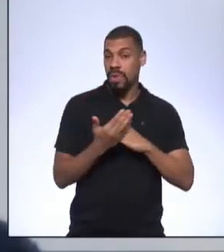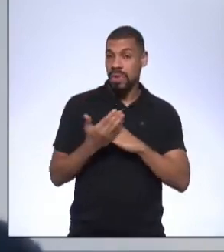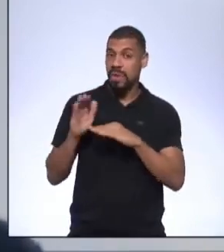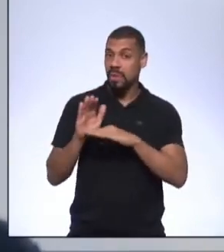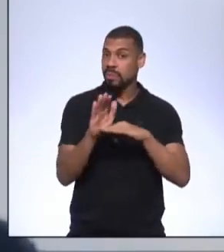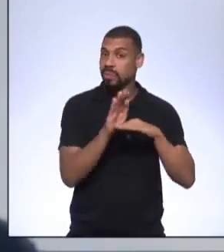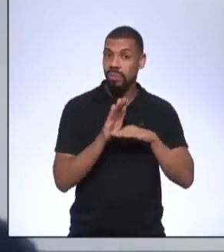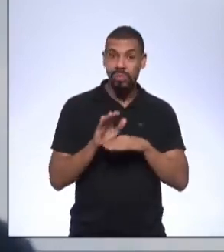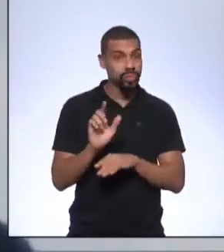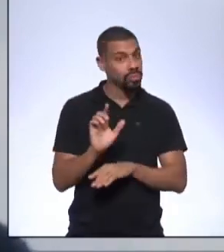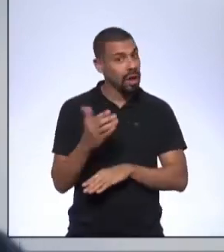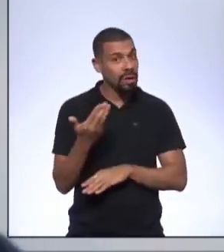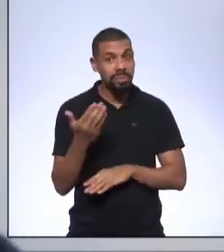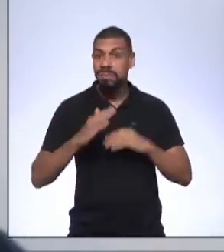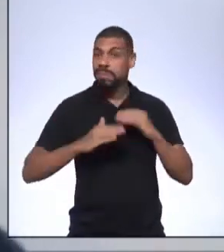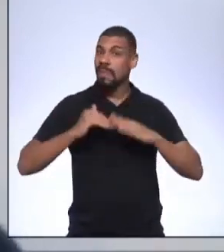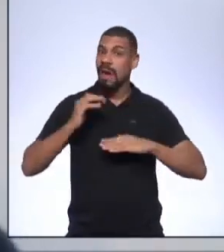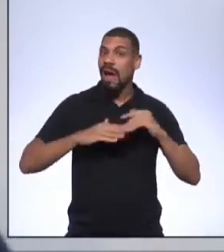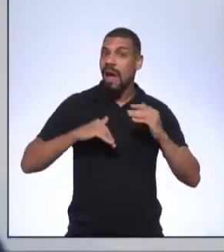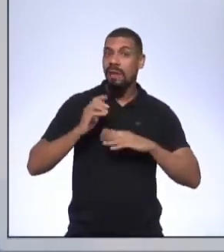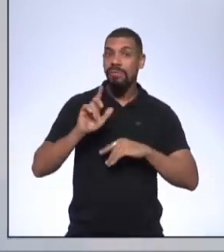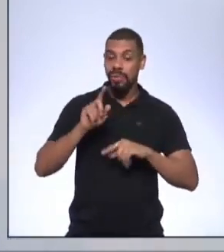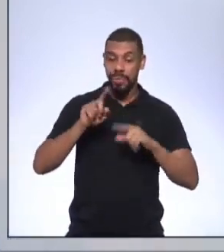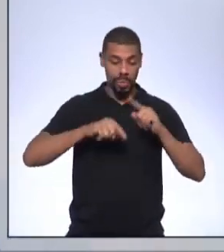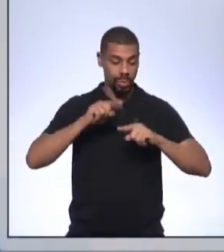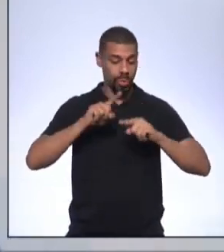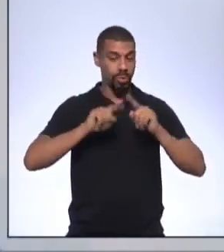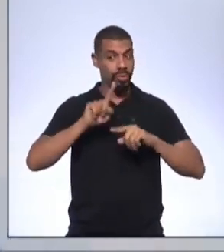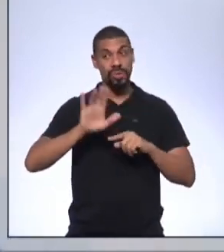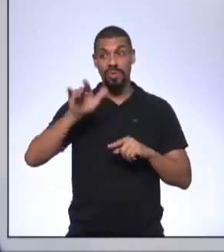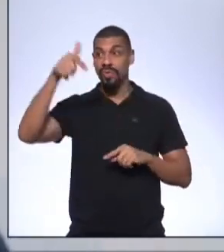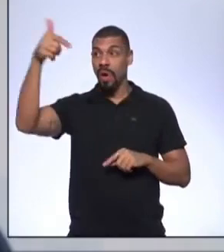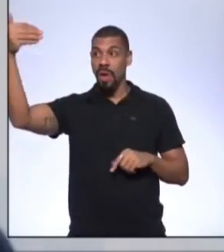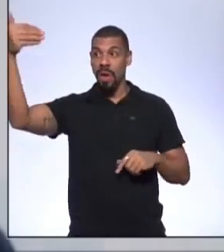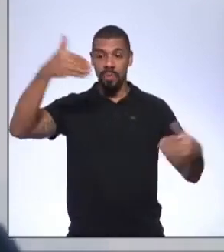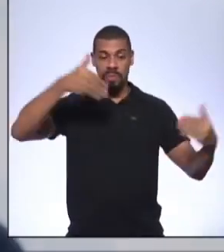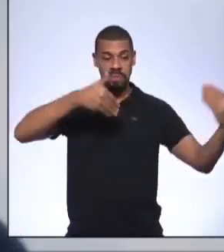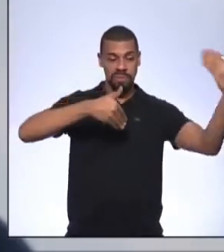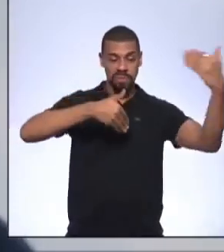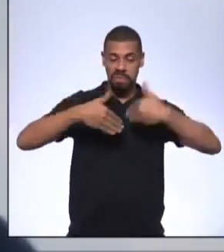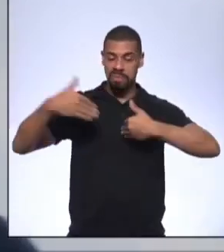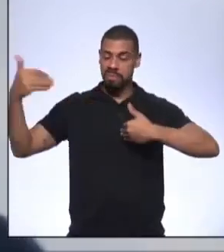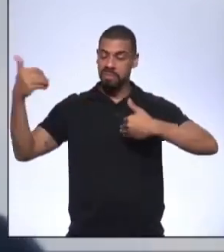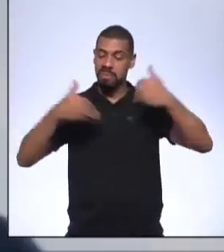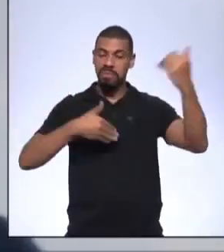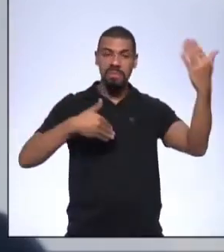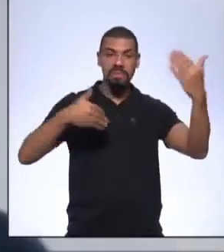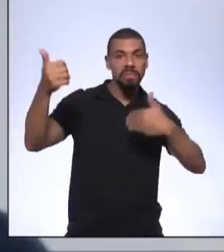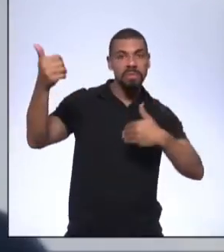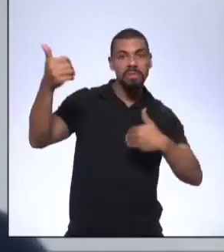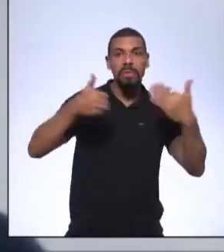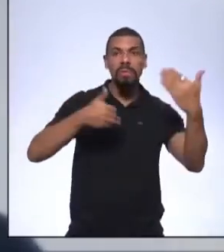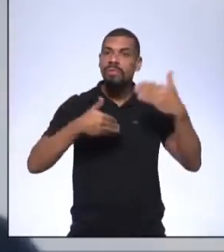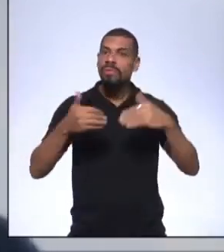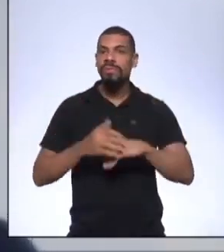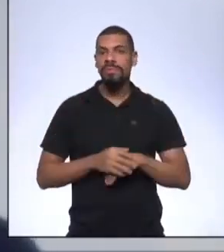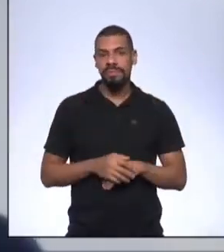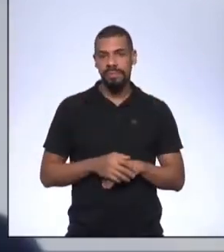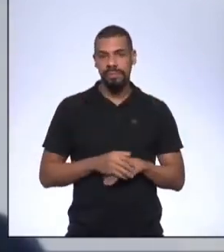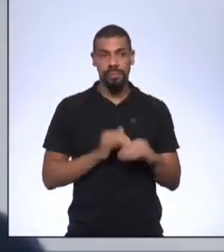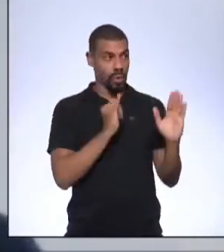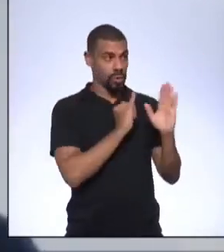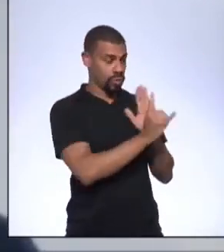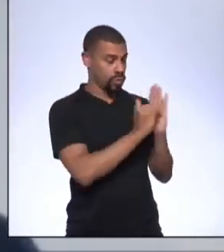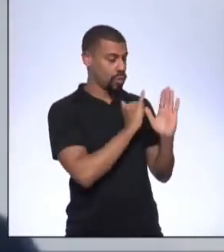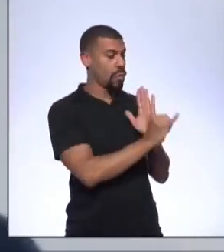não está sendo bem feito, porque é um produto vindo de fora, né? Pode ter uma facilidade para entrar aqui por conta dos